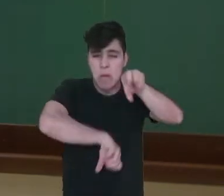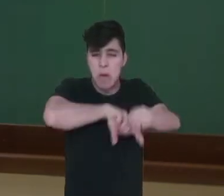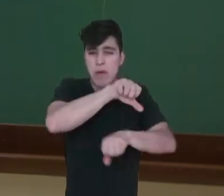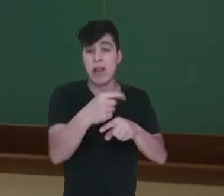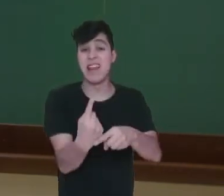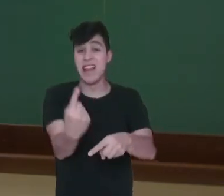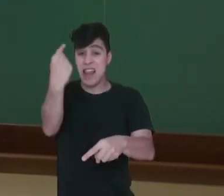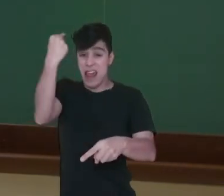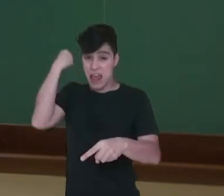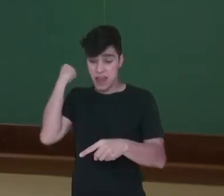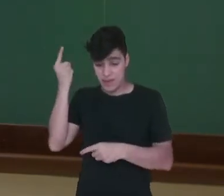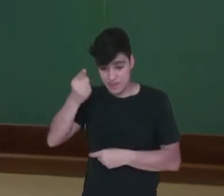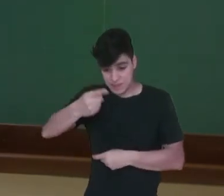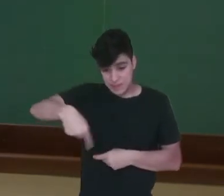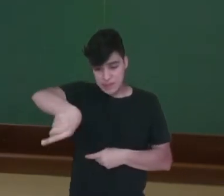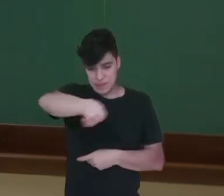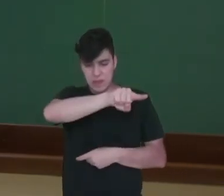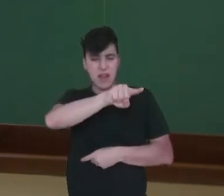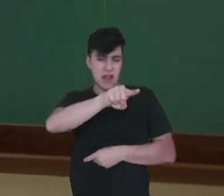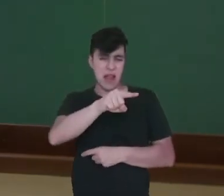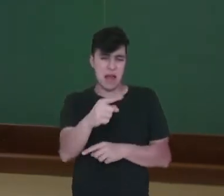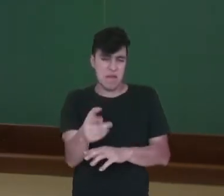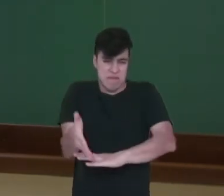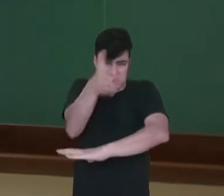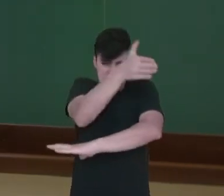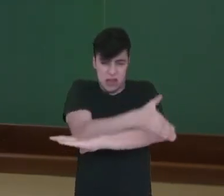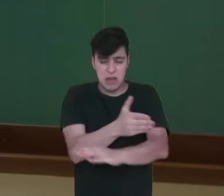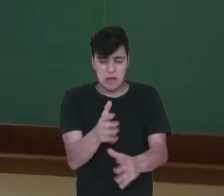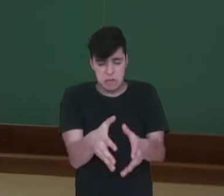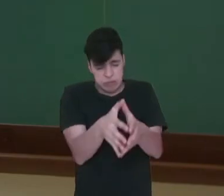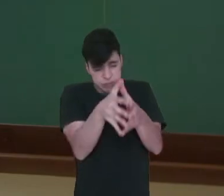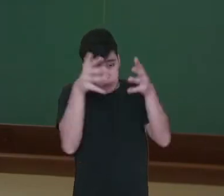Então era algo abundante, daí a